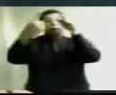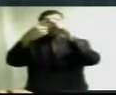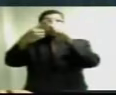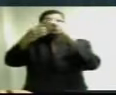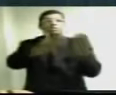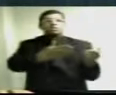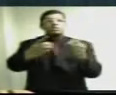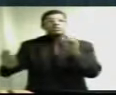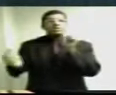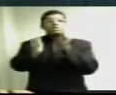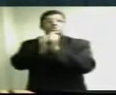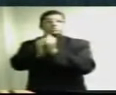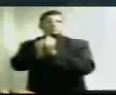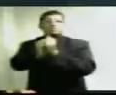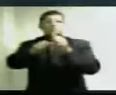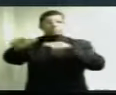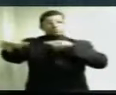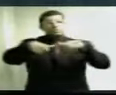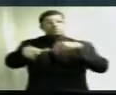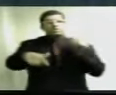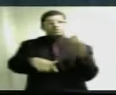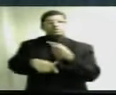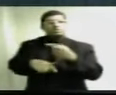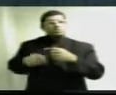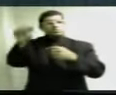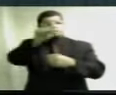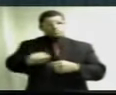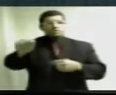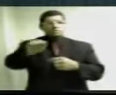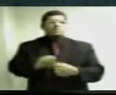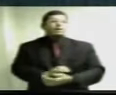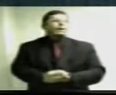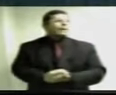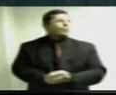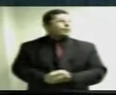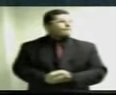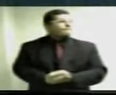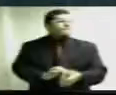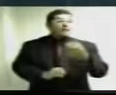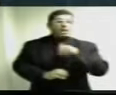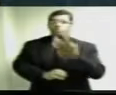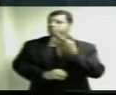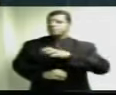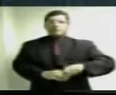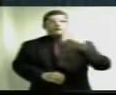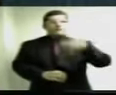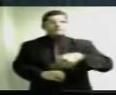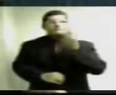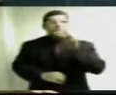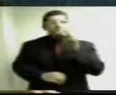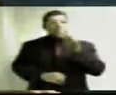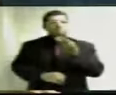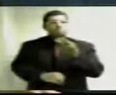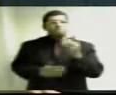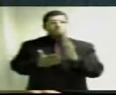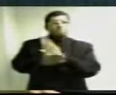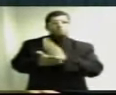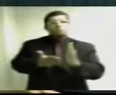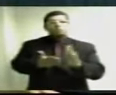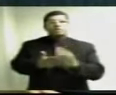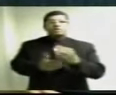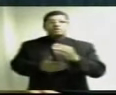a preservação e a consolidação das nossas instituições democráticas. Eu não quero aqui falar de meia dúzia